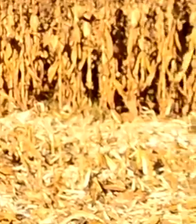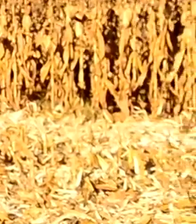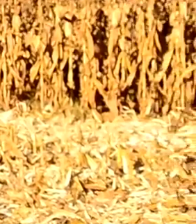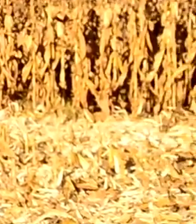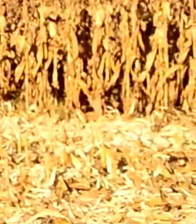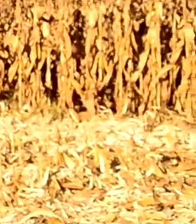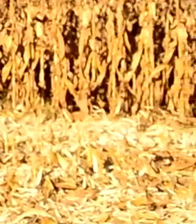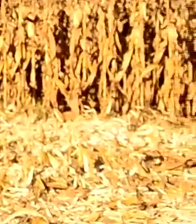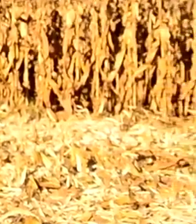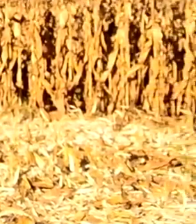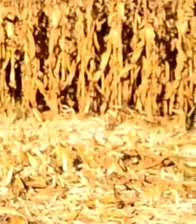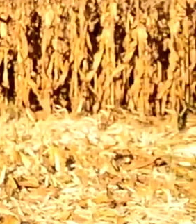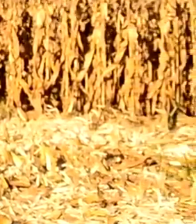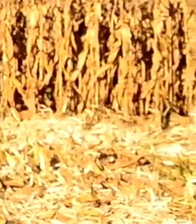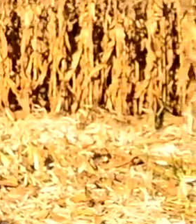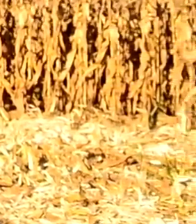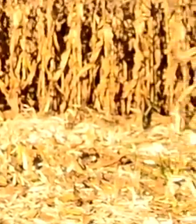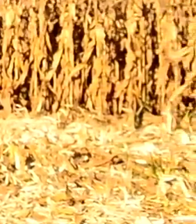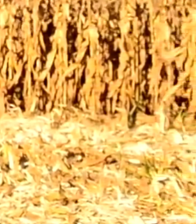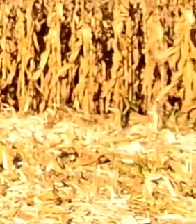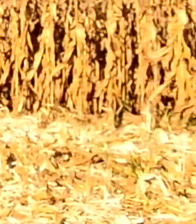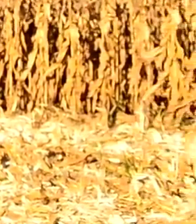E aí